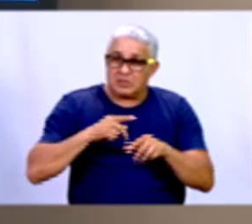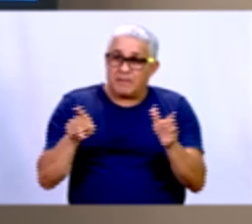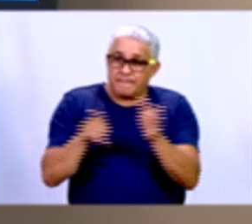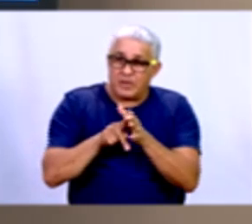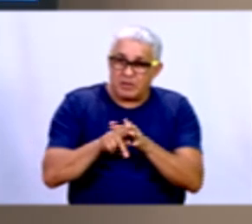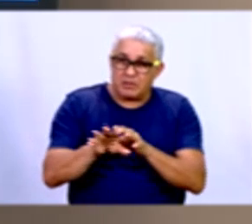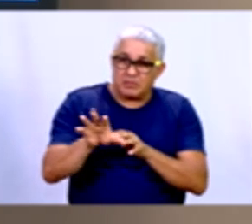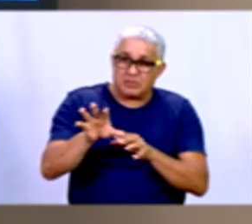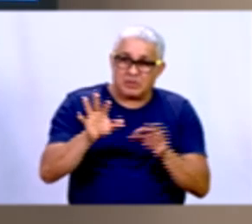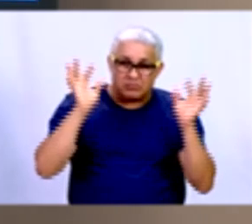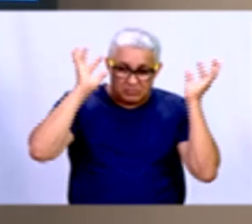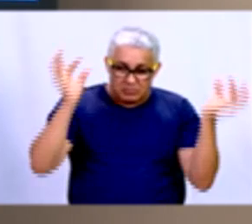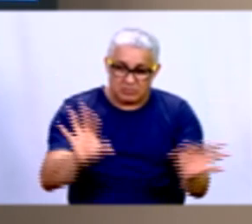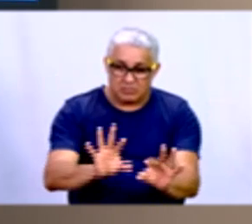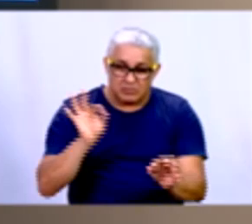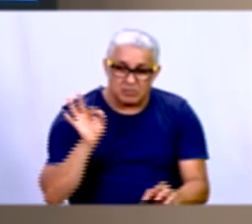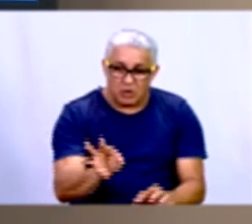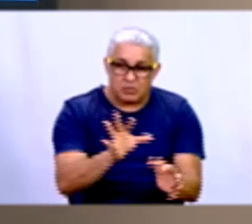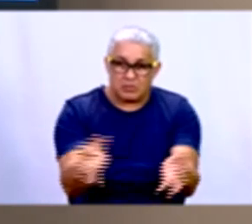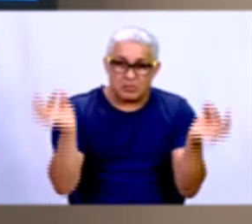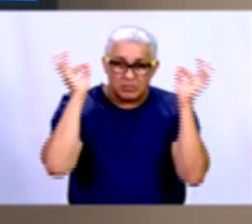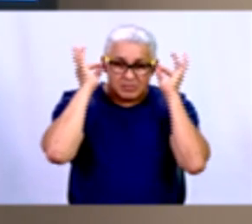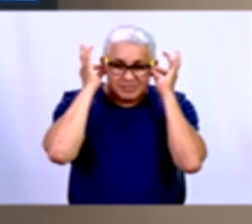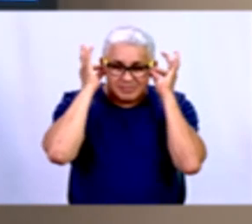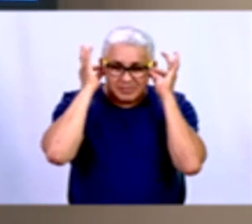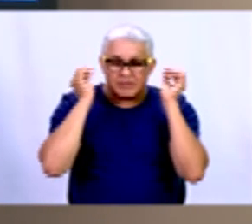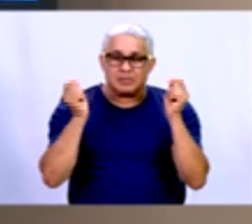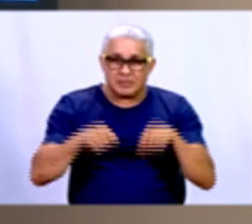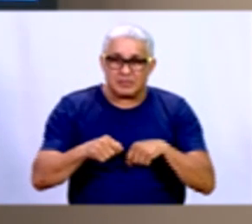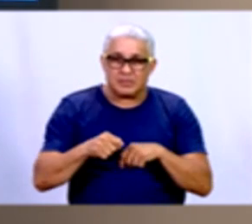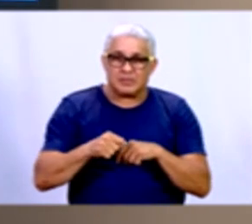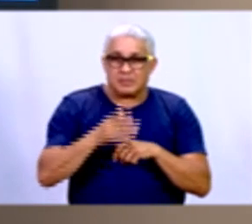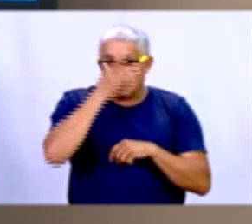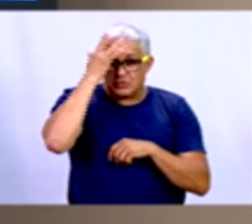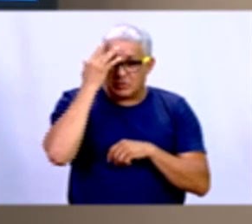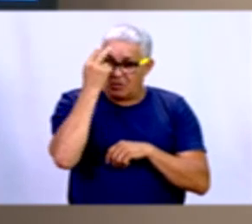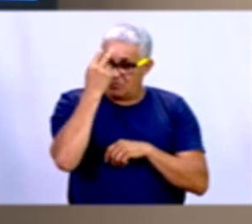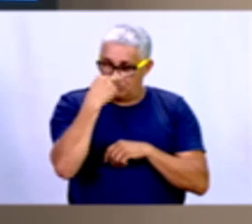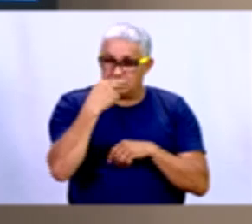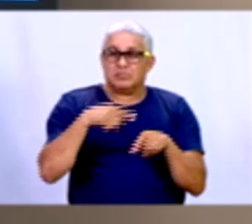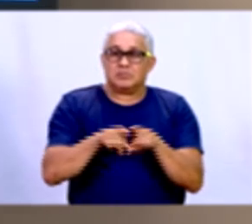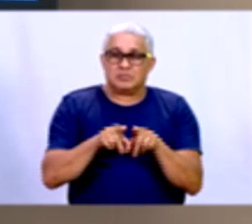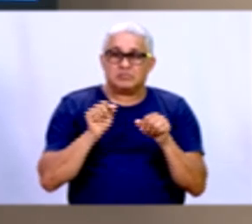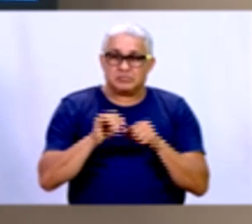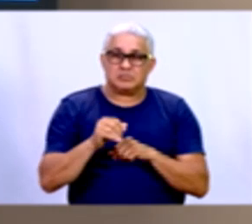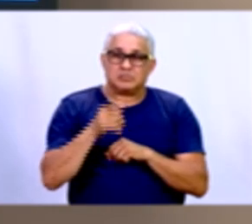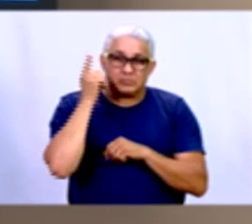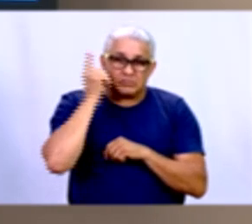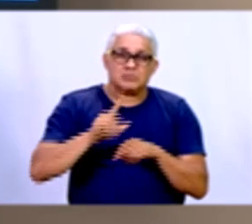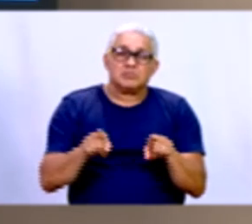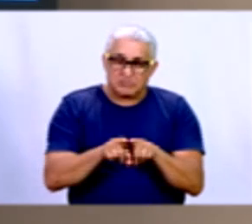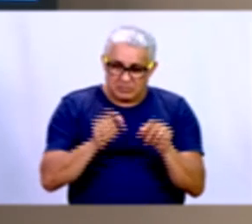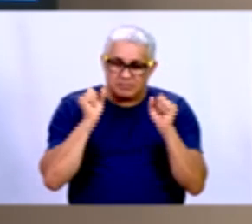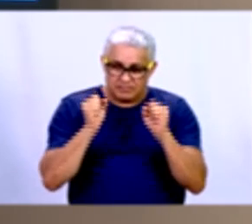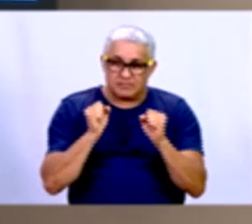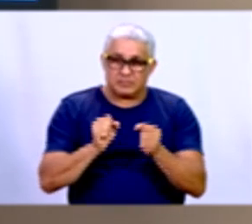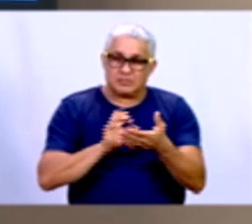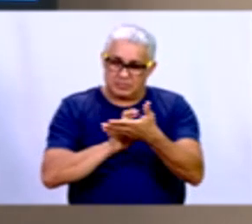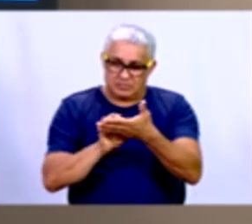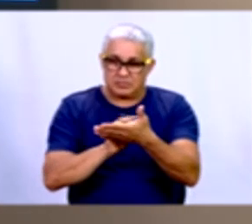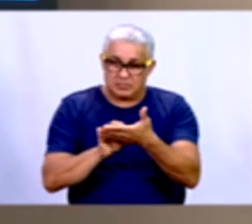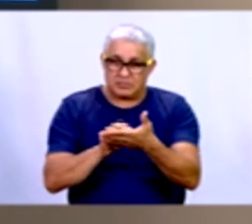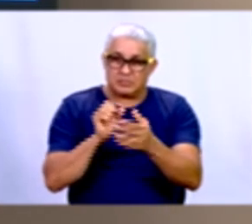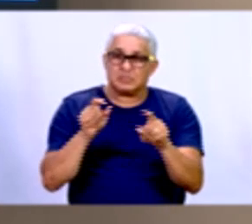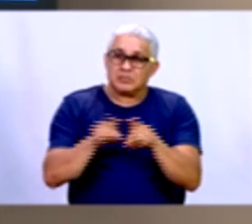você conectar o fone de ouvido para você fazer o acesso. Então, se você quiser, você pode digitar, você pode apertar